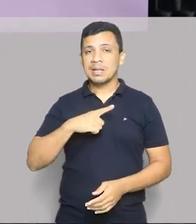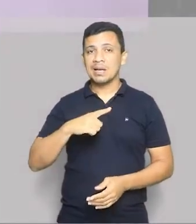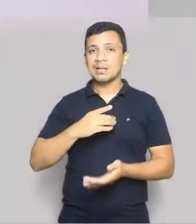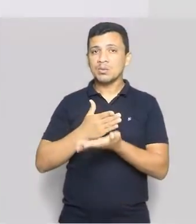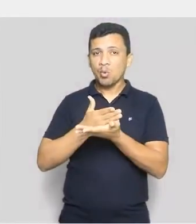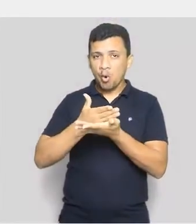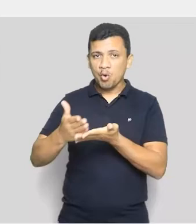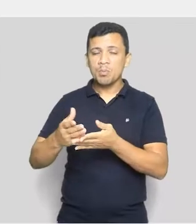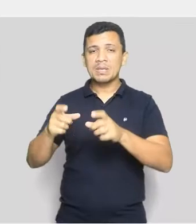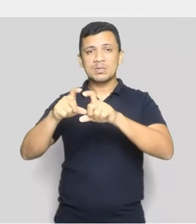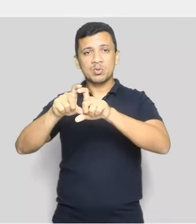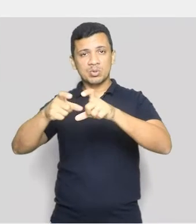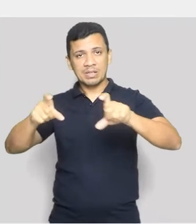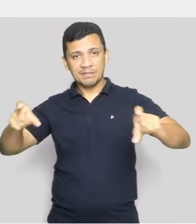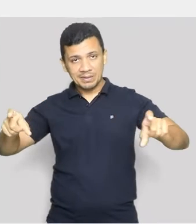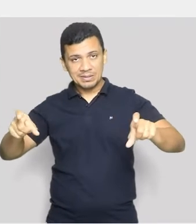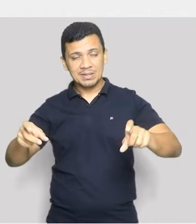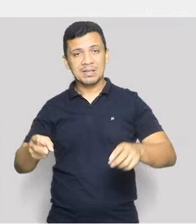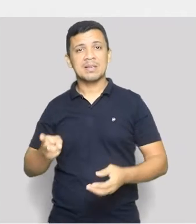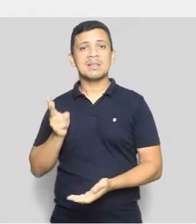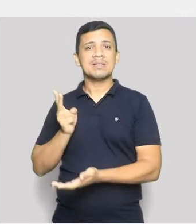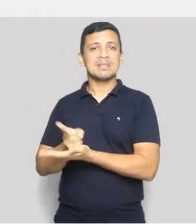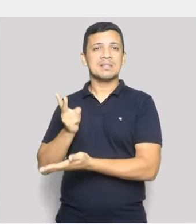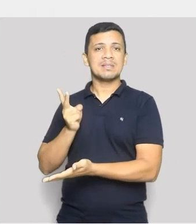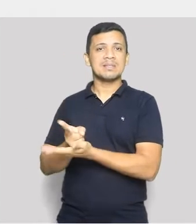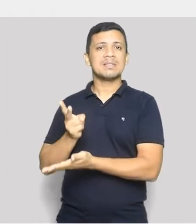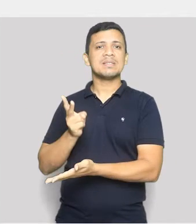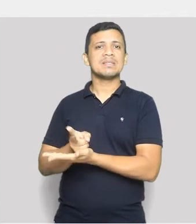período, ele sempre vai ser